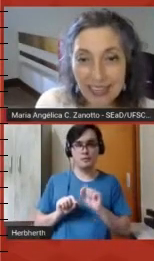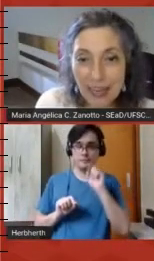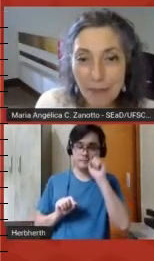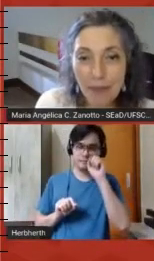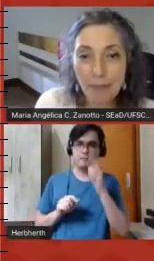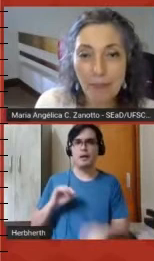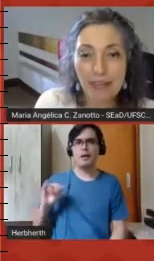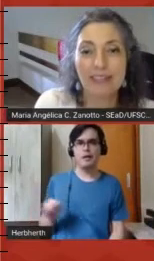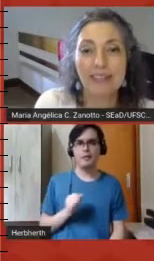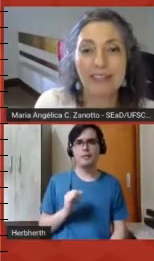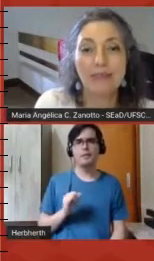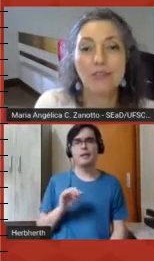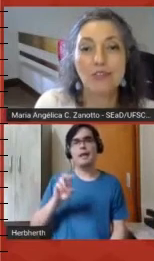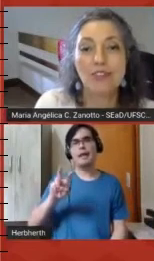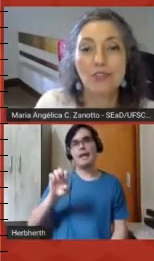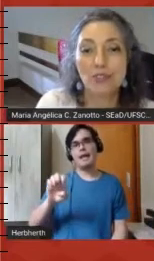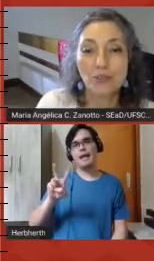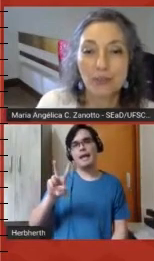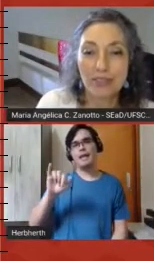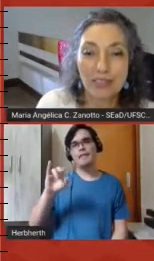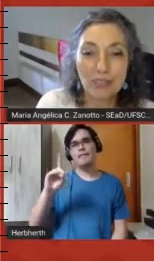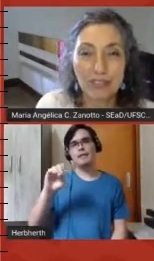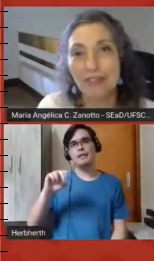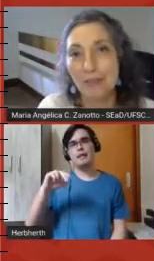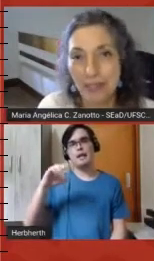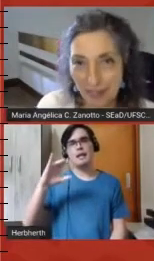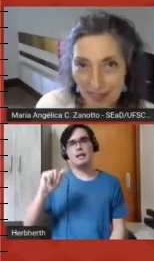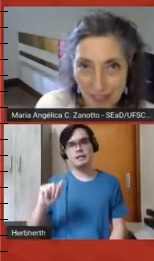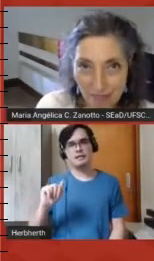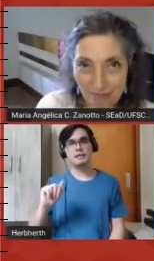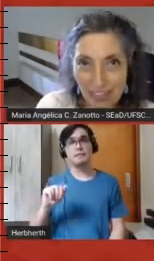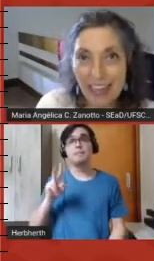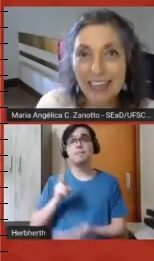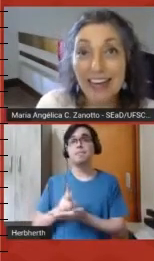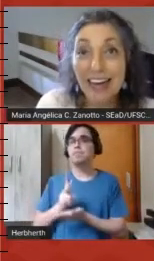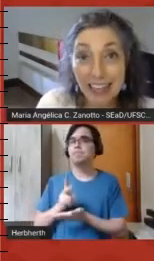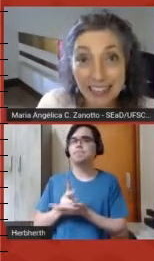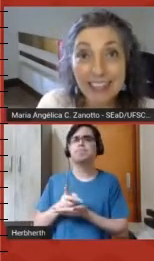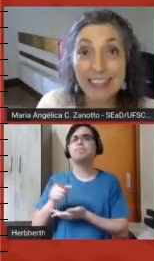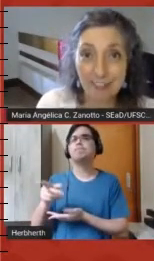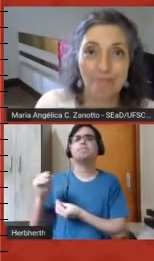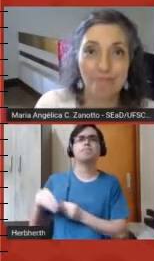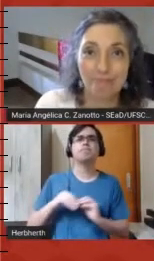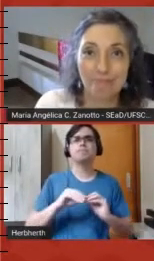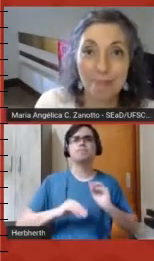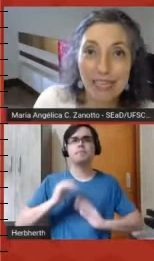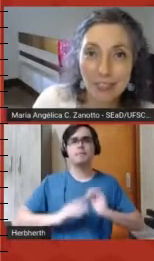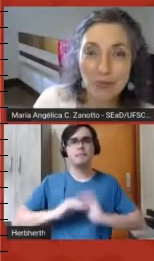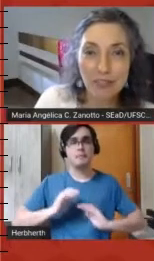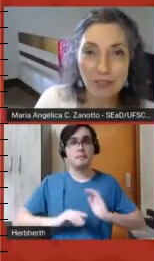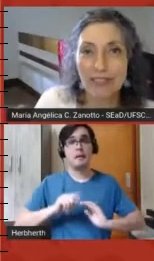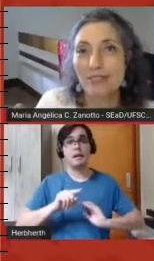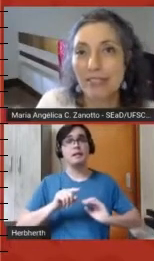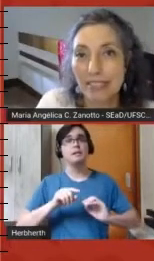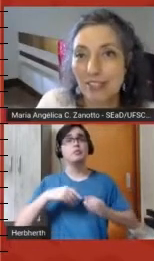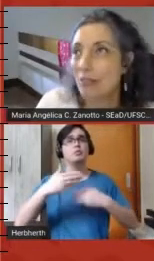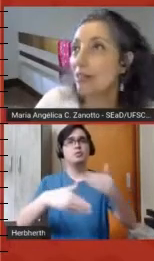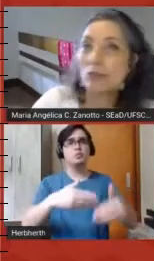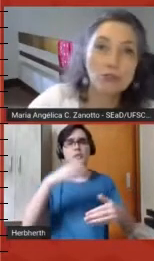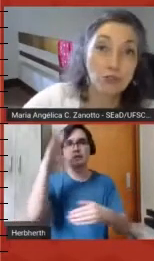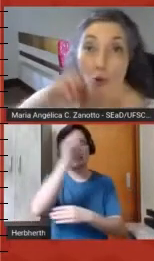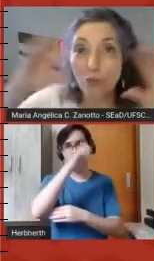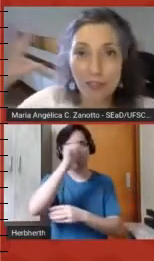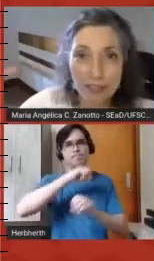evidências sempre para trazer modificações no processo de ensino-aprendizagem. E aí sim, mesmo que você não